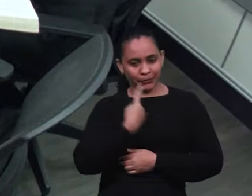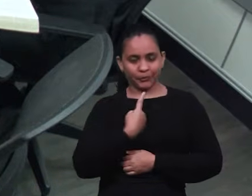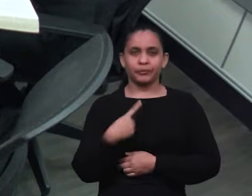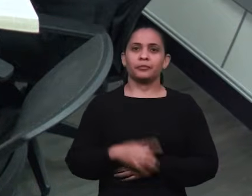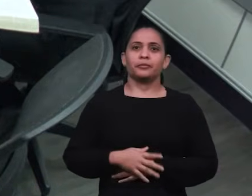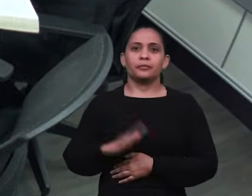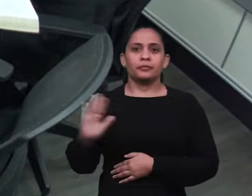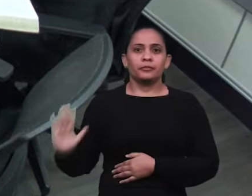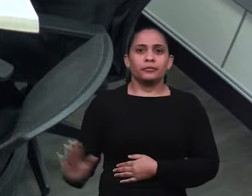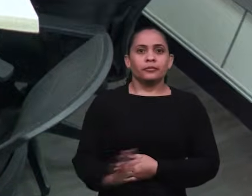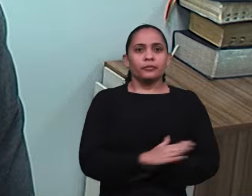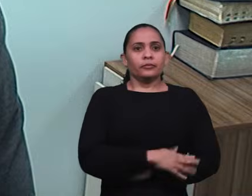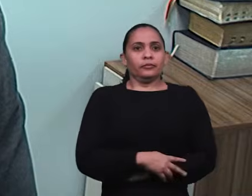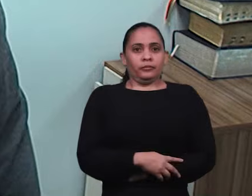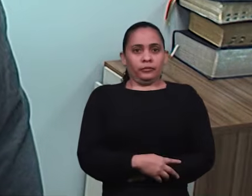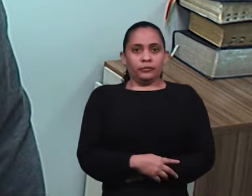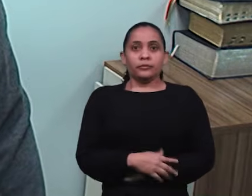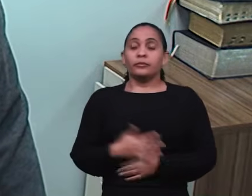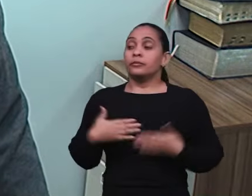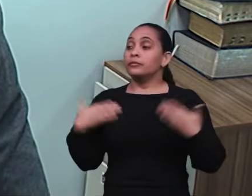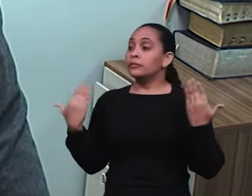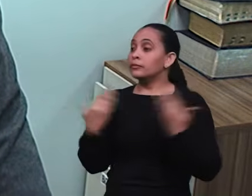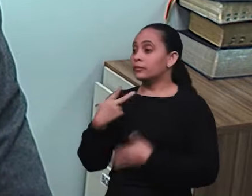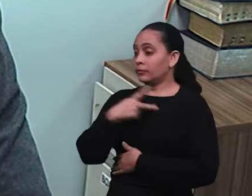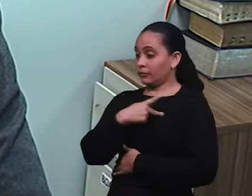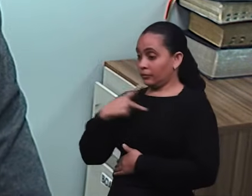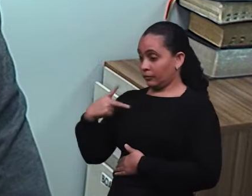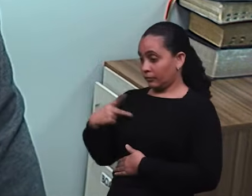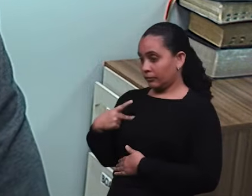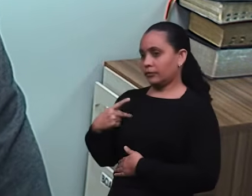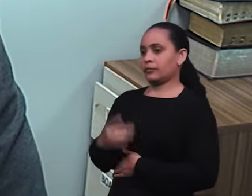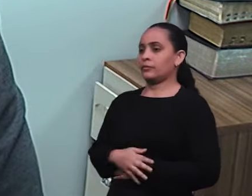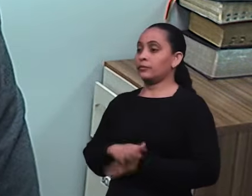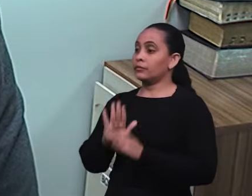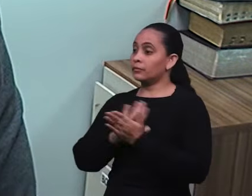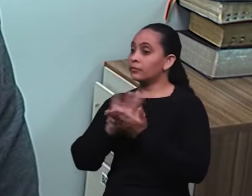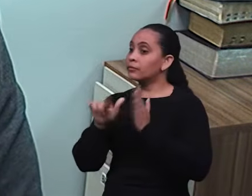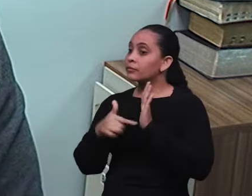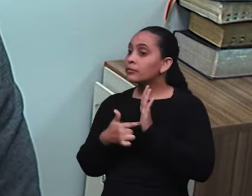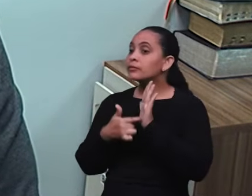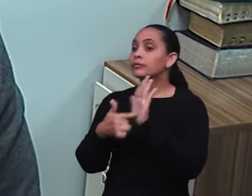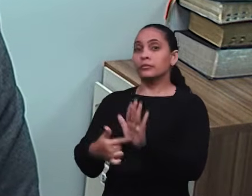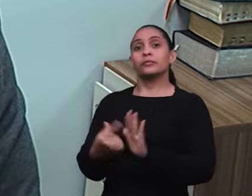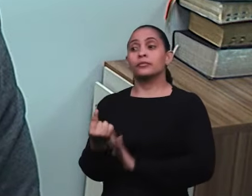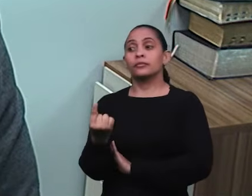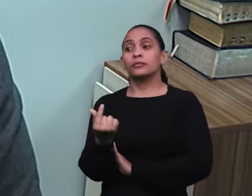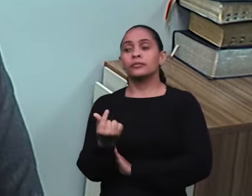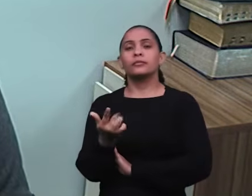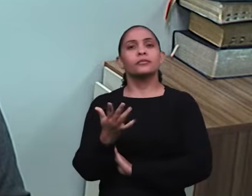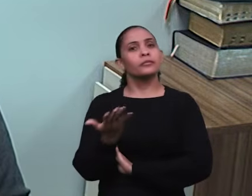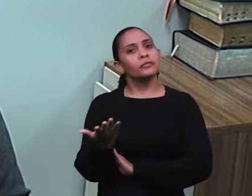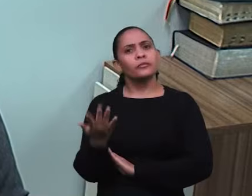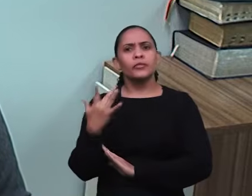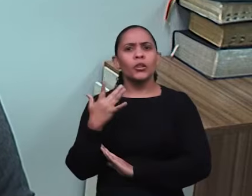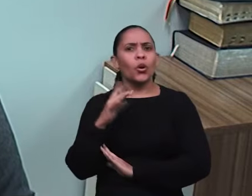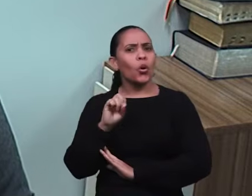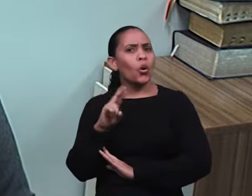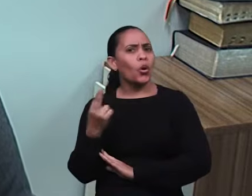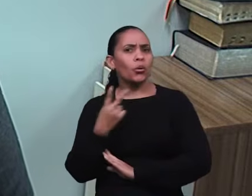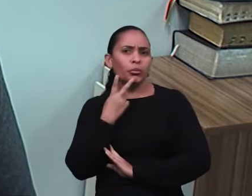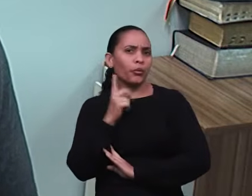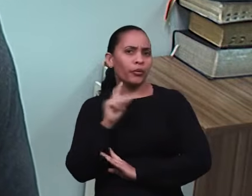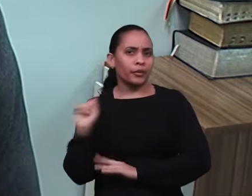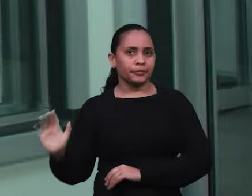É verdade, sem sombra de dúvidas. Agora, Moisés, o que a Bíblia diz realmente sobre o dinheiro? Ou a Bíblia não fala sobre o